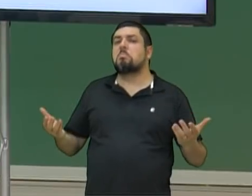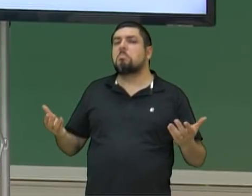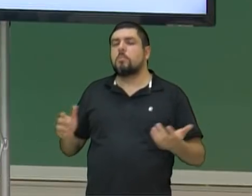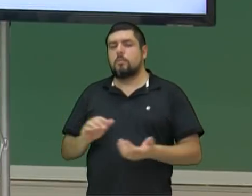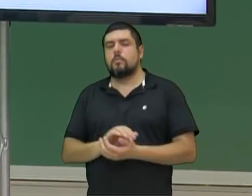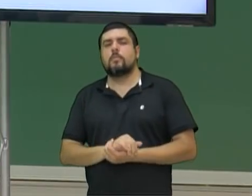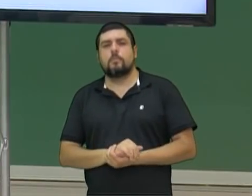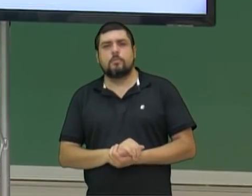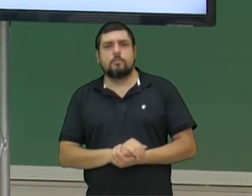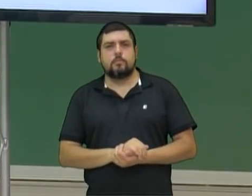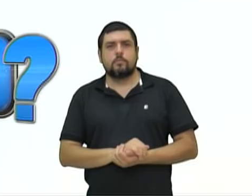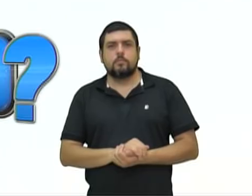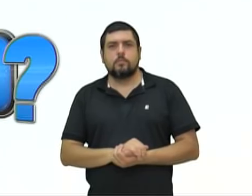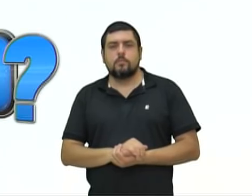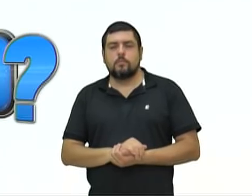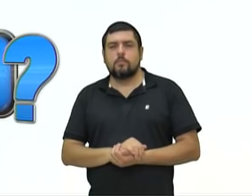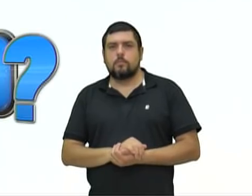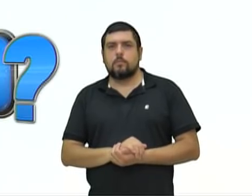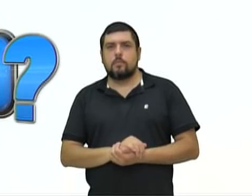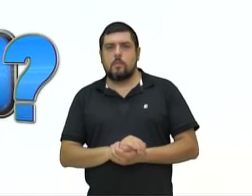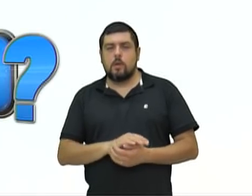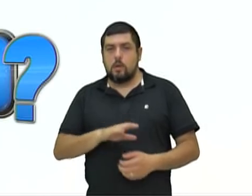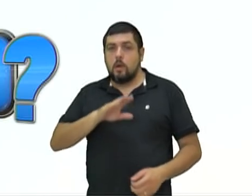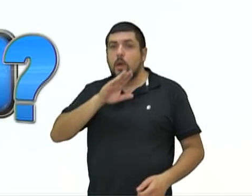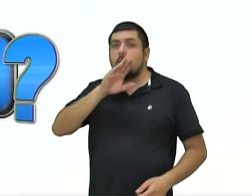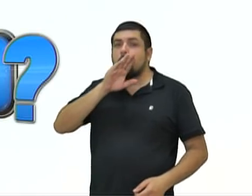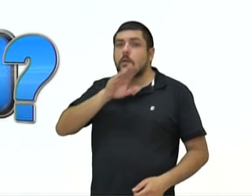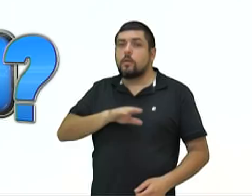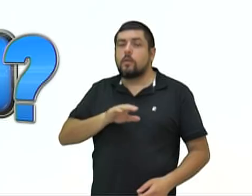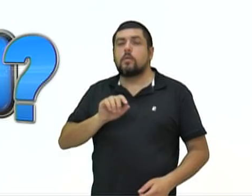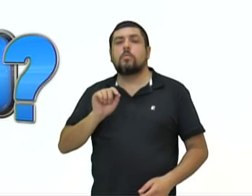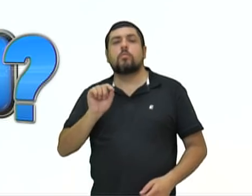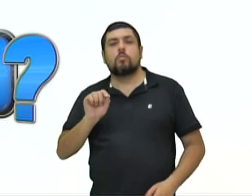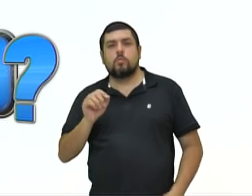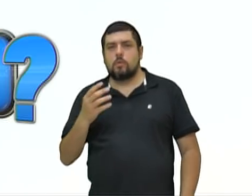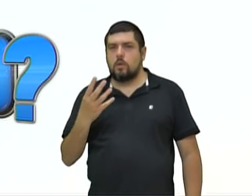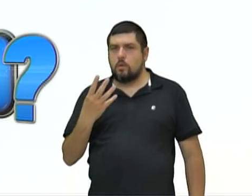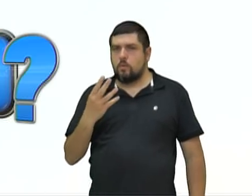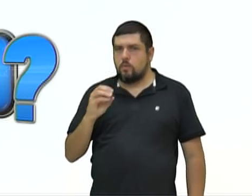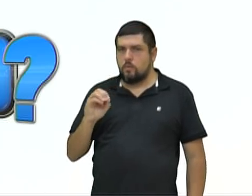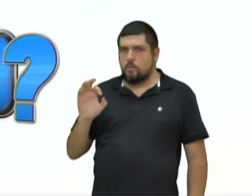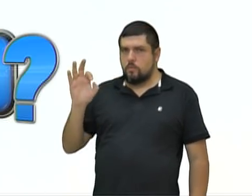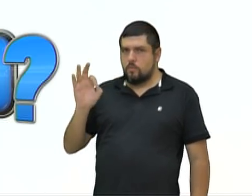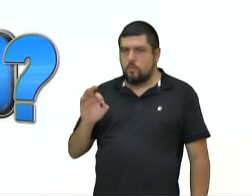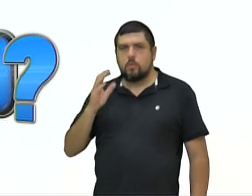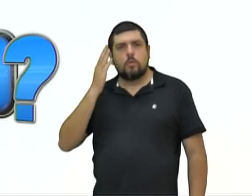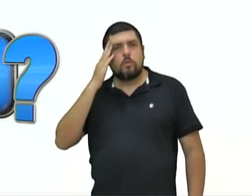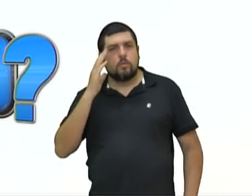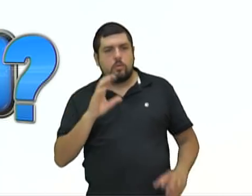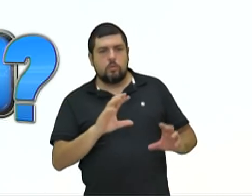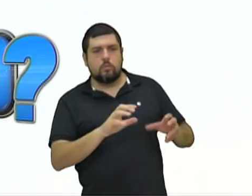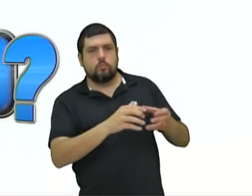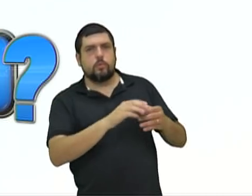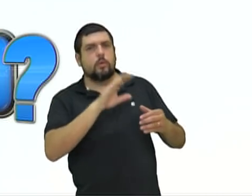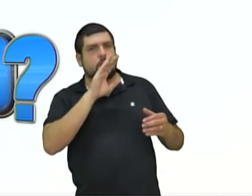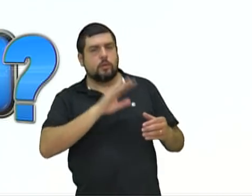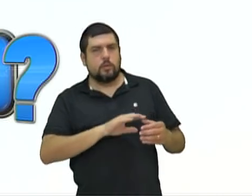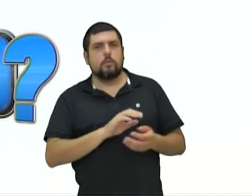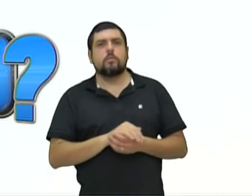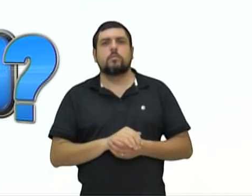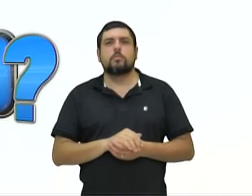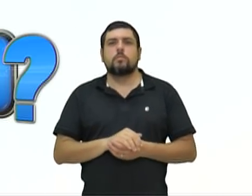professora. Então, à tarde, eu sei que estudam 40%. 40% está lá no túnel da tarde. De manhã,